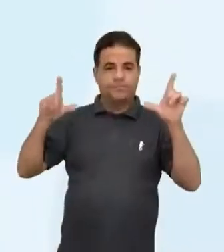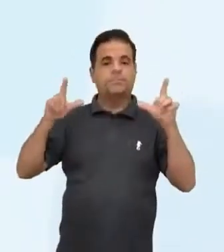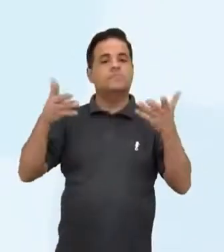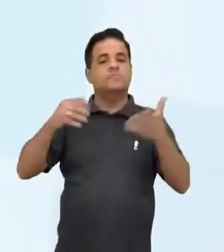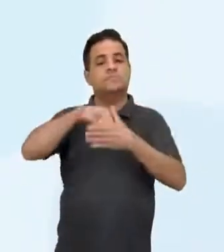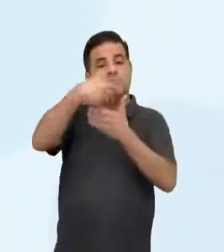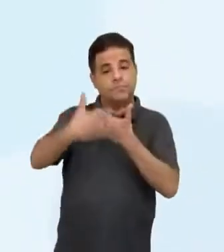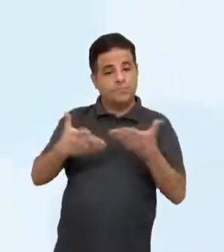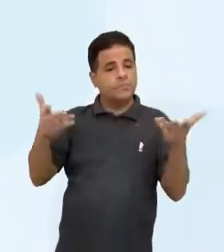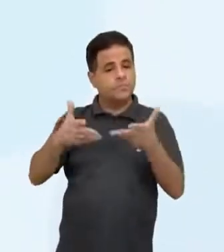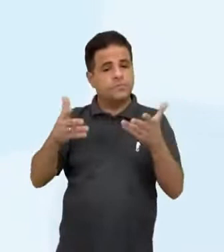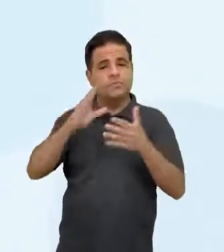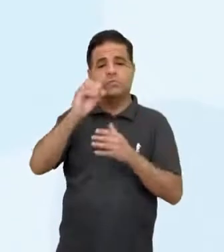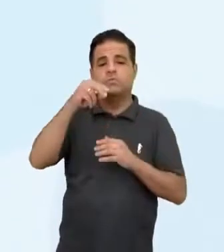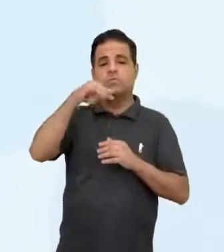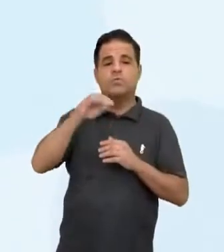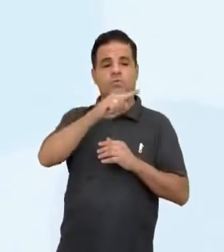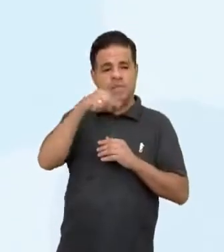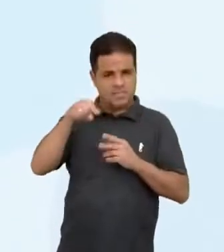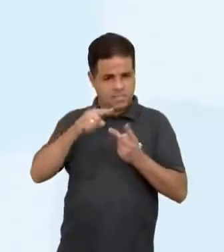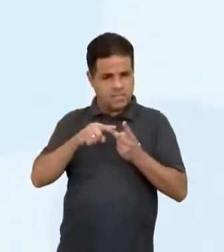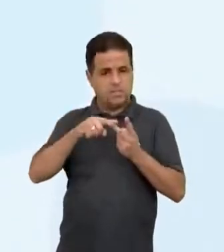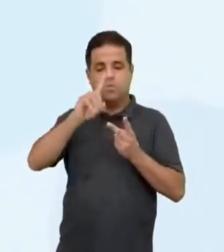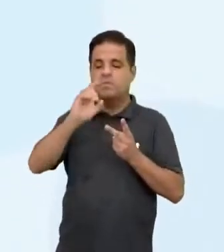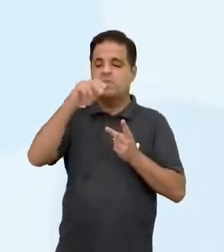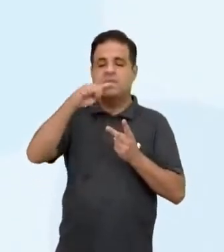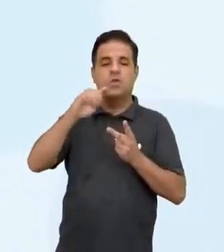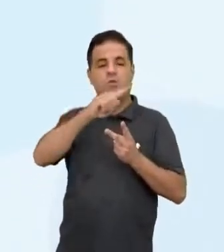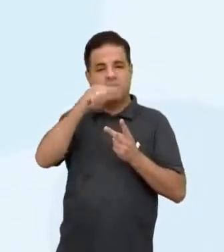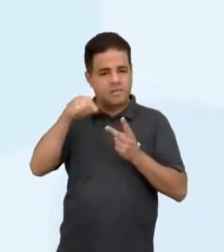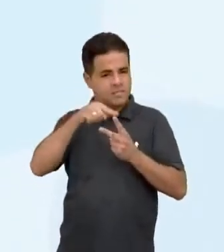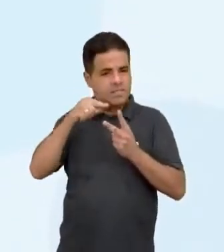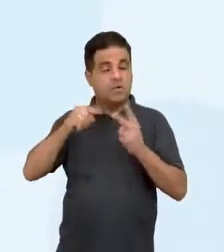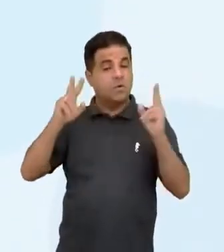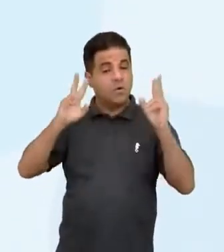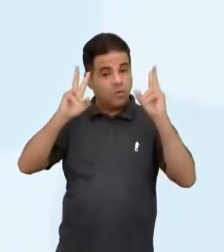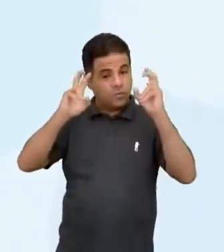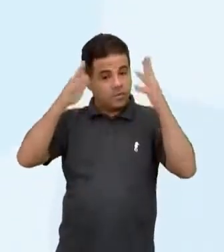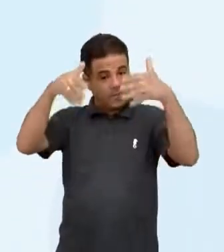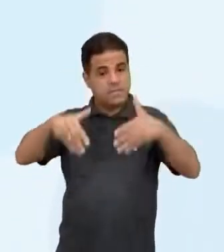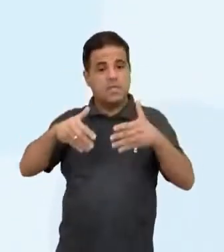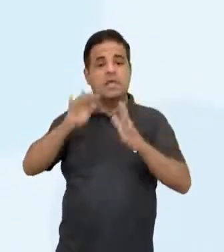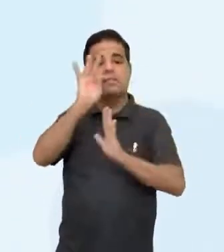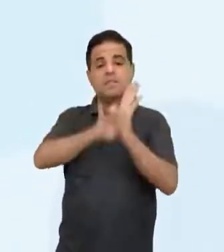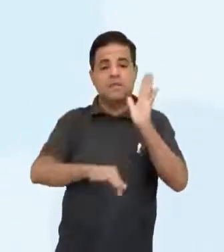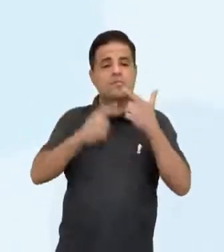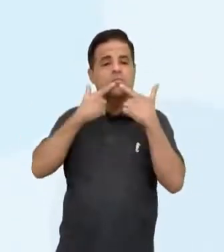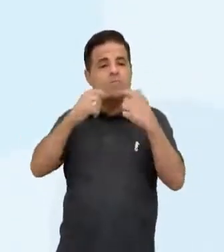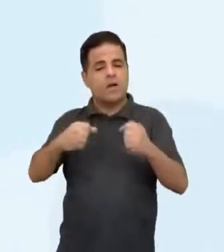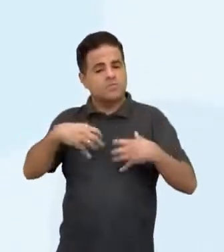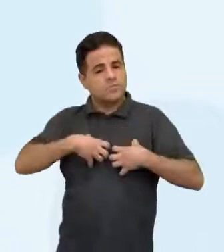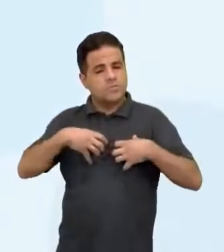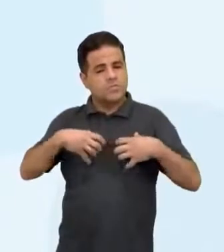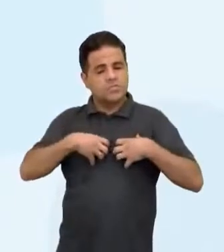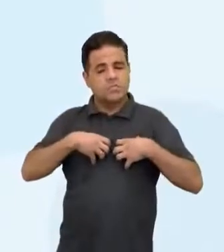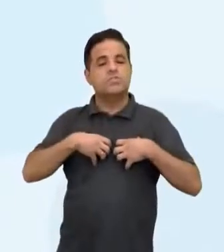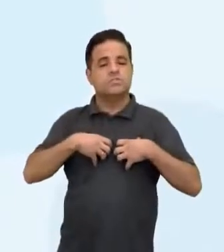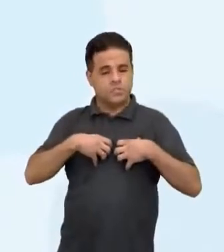de hoje. Conotação e denotação, óbvio, é o nosso tema central. Textos com linguagem no